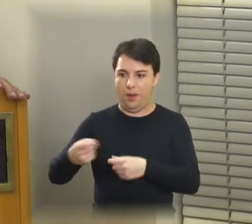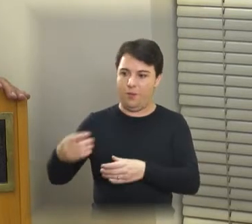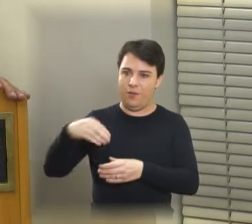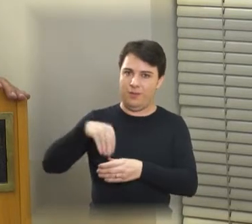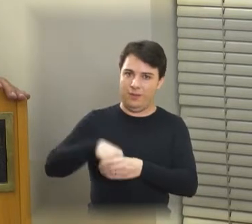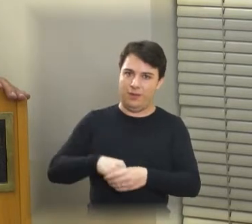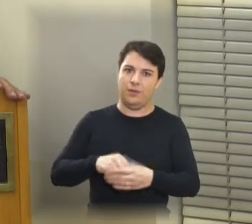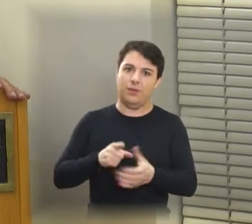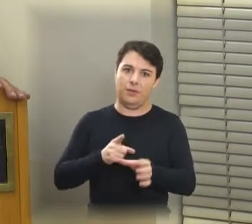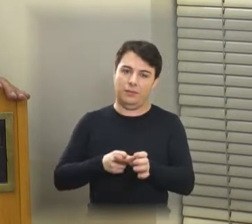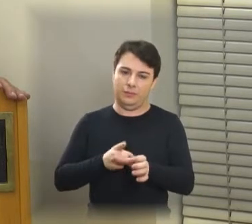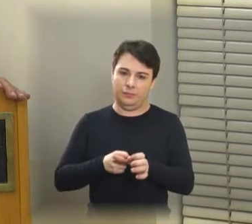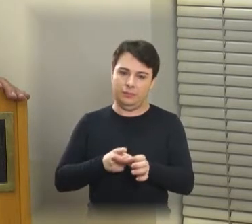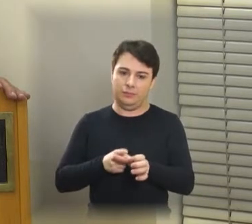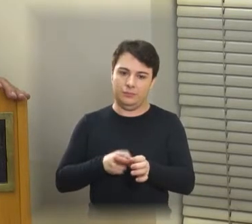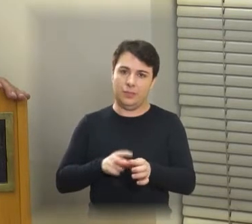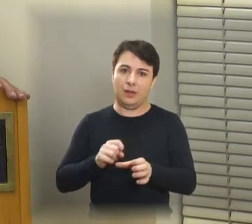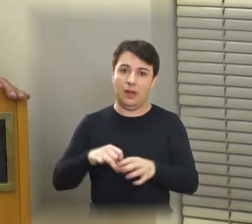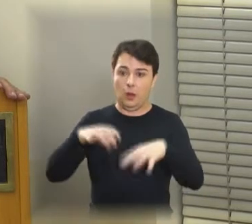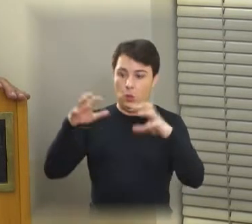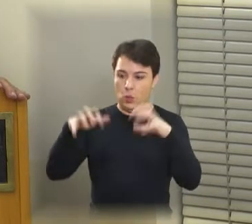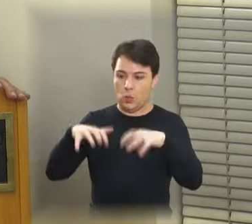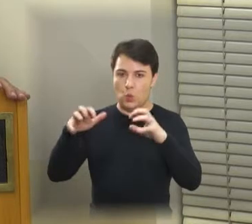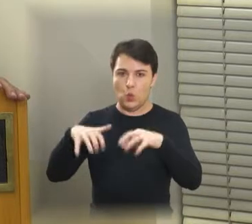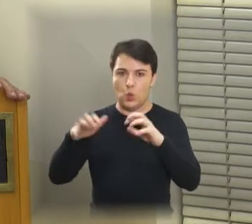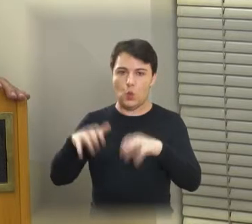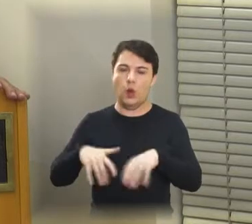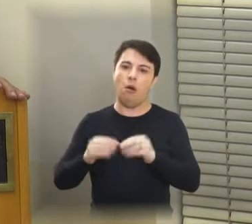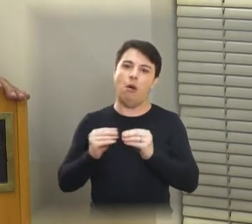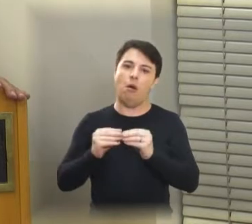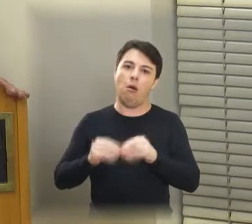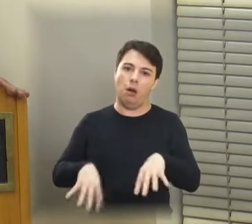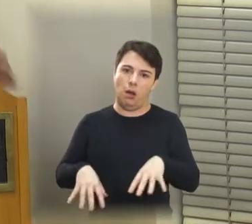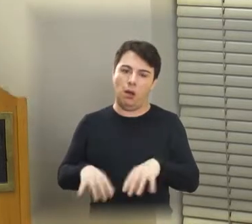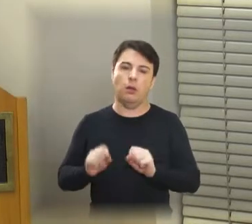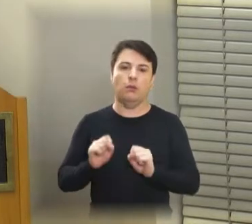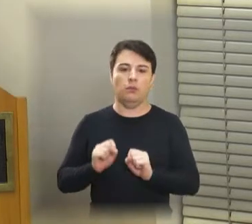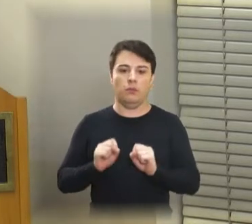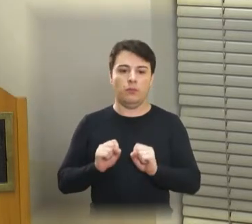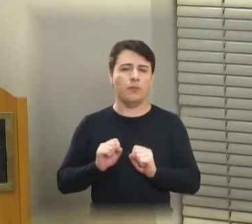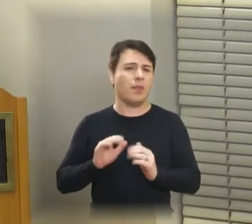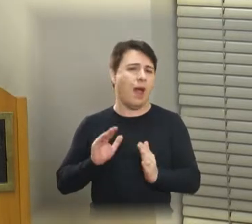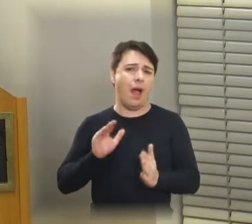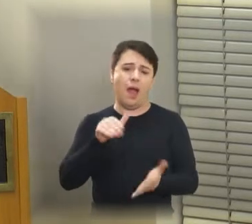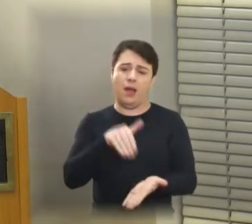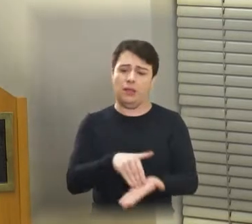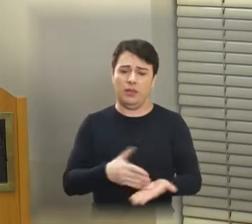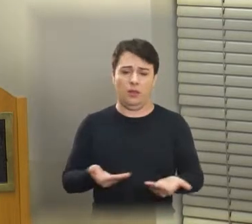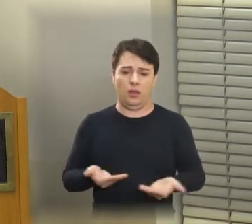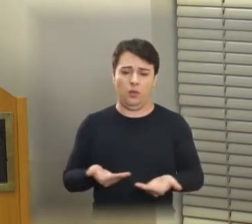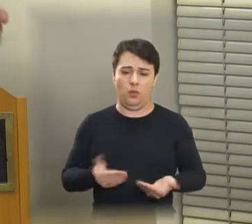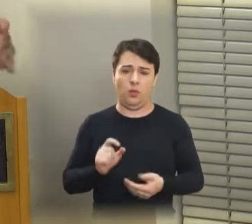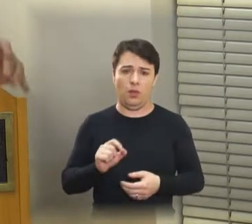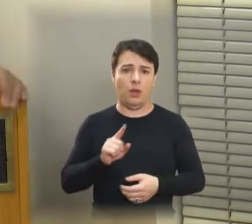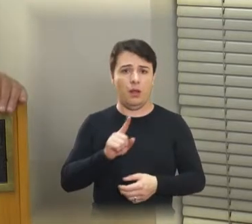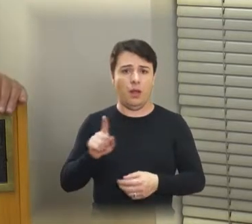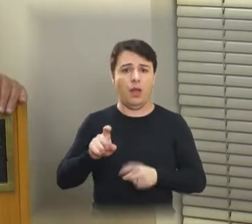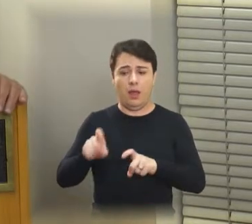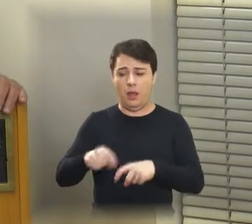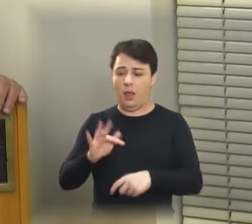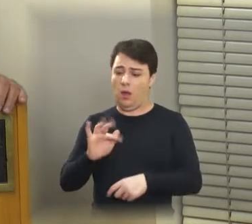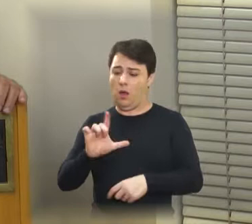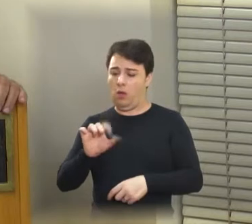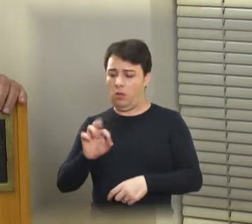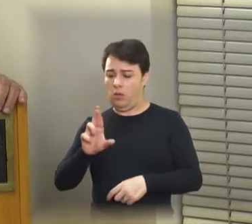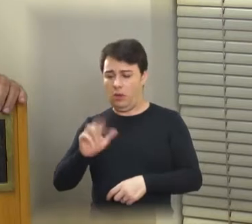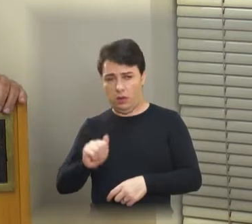cidade, com chuvas intensas, é que estava acarreando material, como até hoje a própria Chácara Flora,